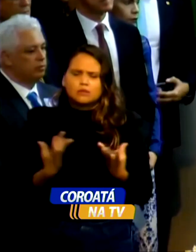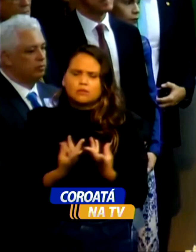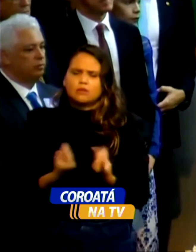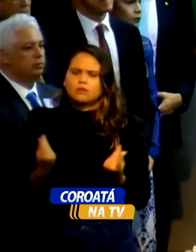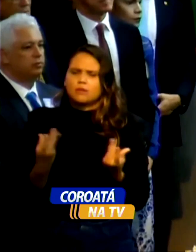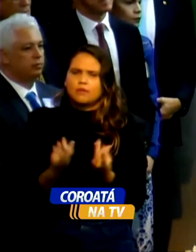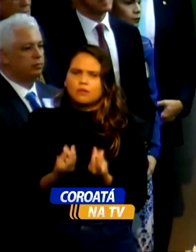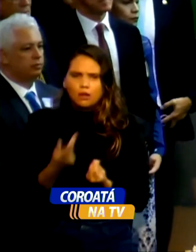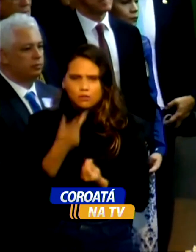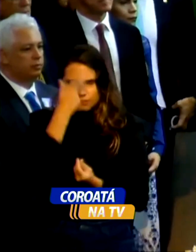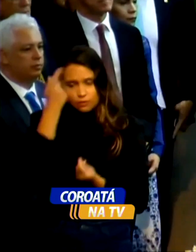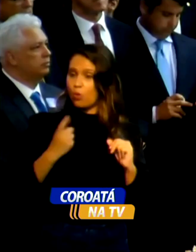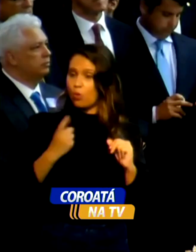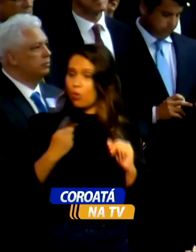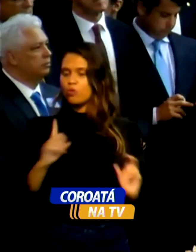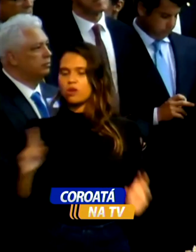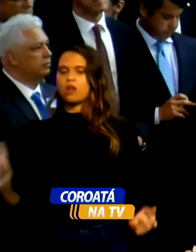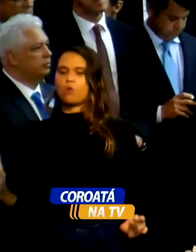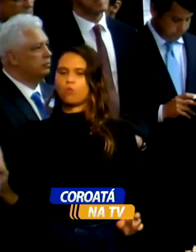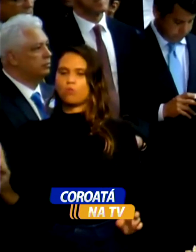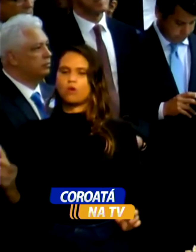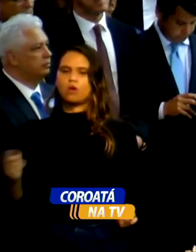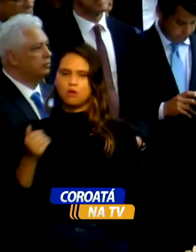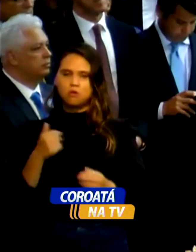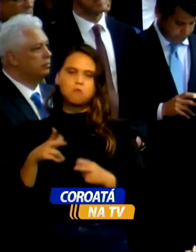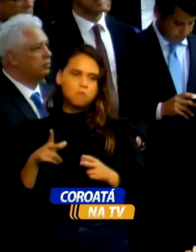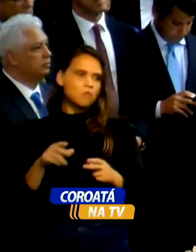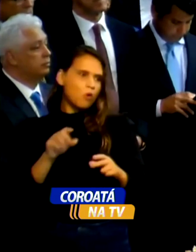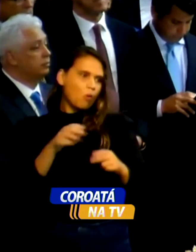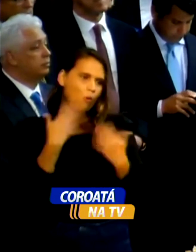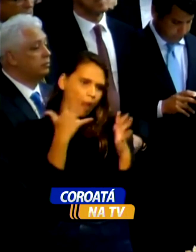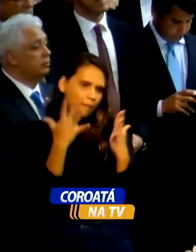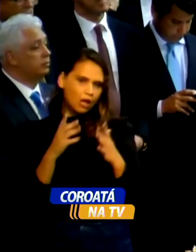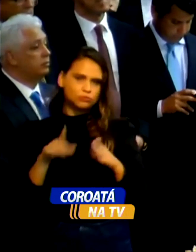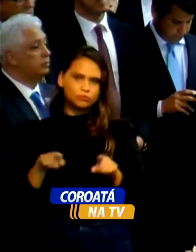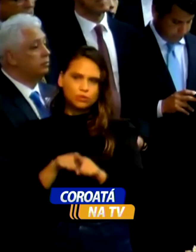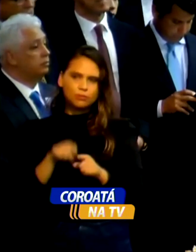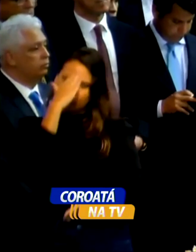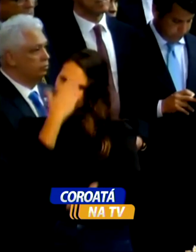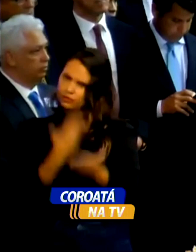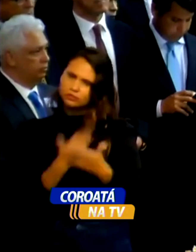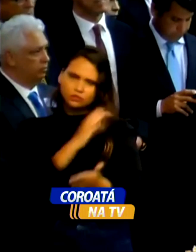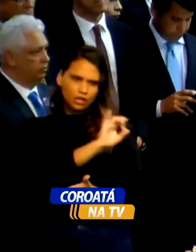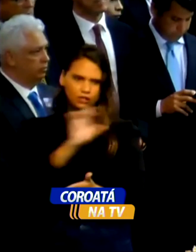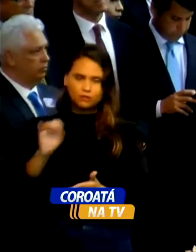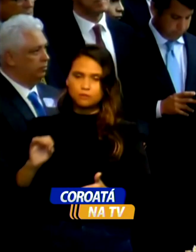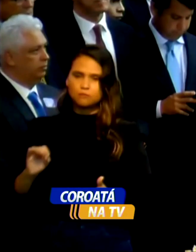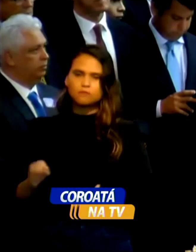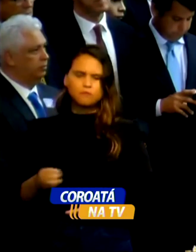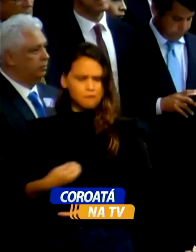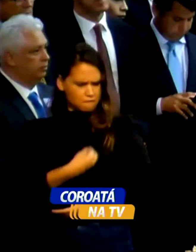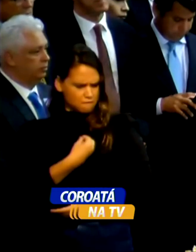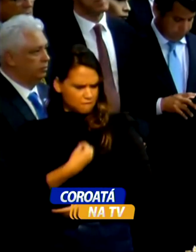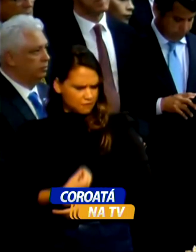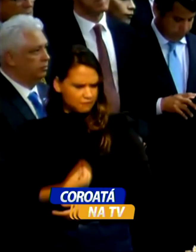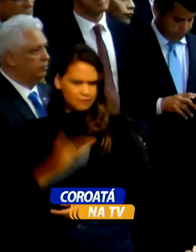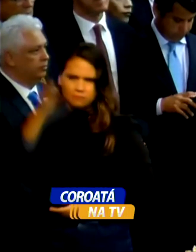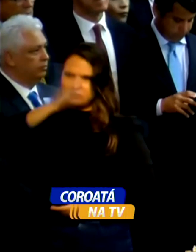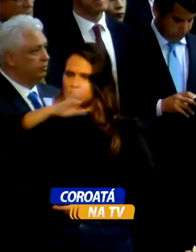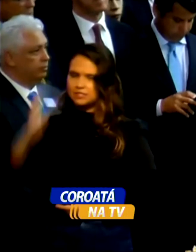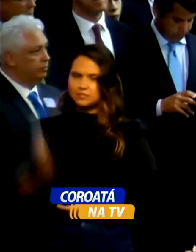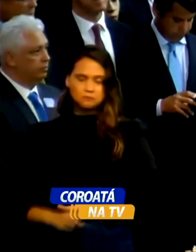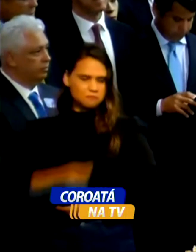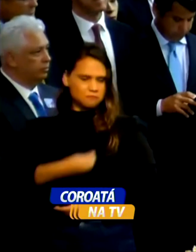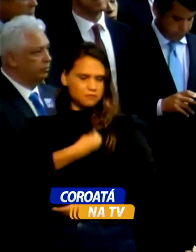bolsonaro foi um dos maiores puxa saco do bolsonaro eu vou logo falar dessa forma bolsonarista